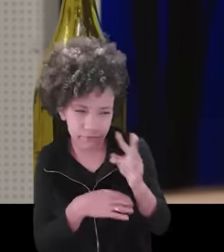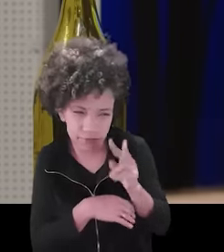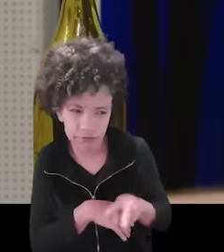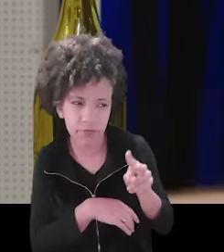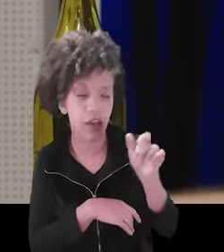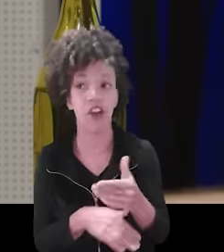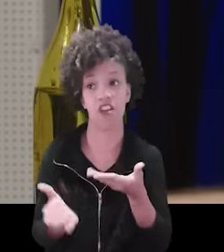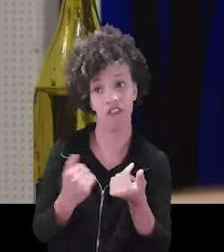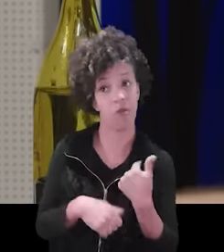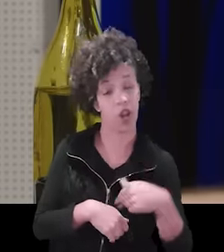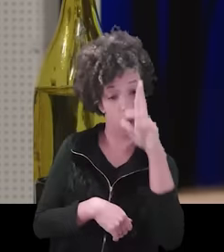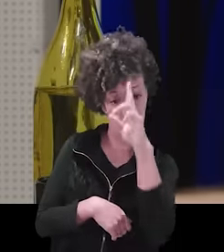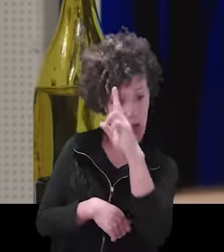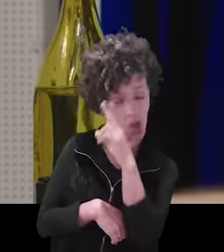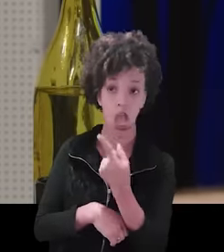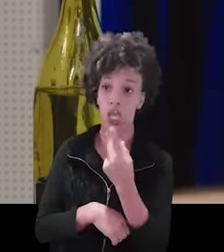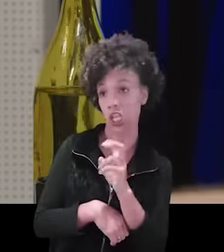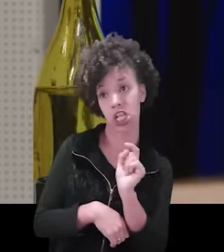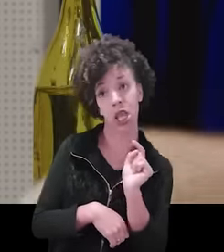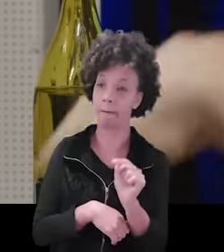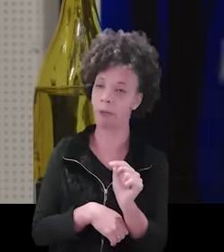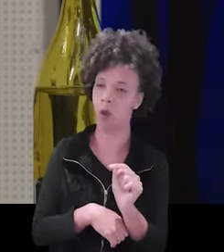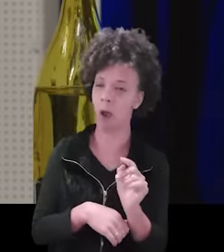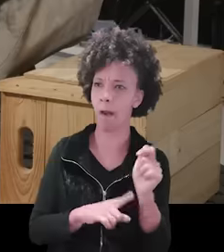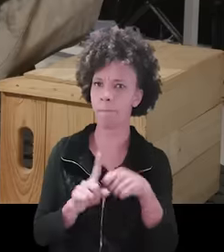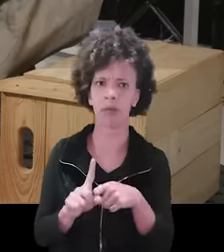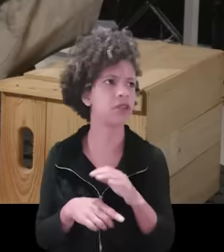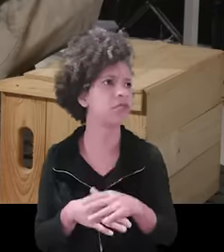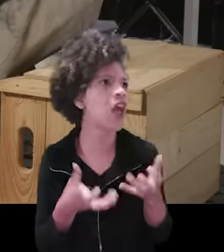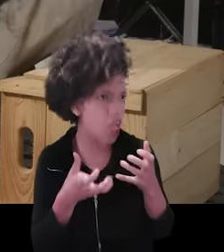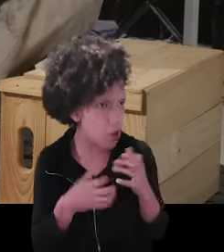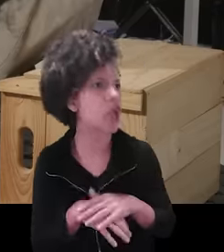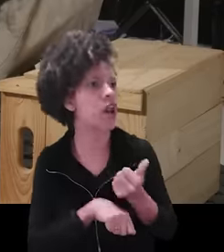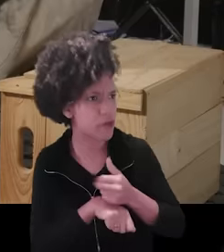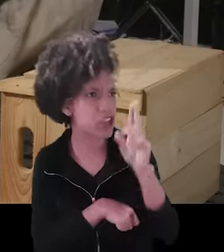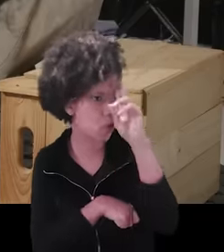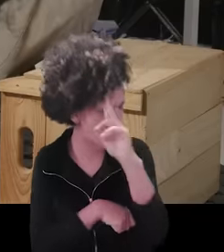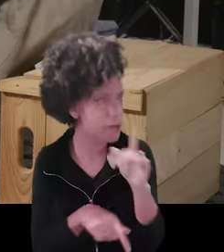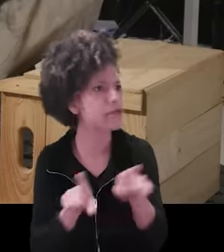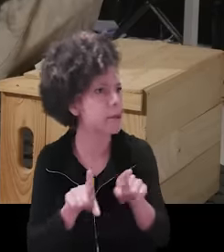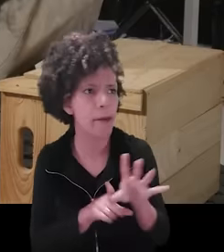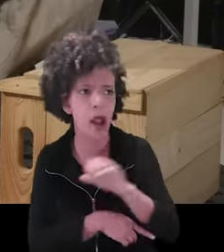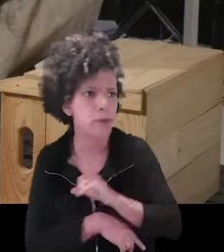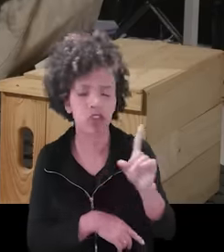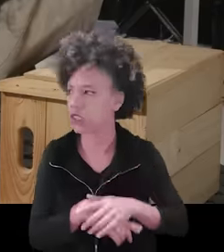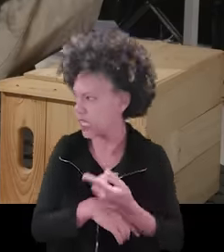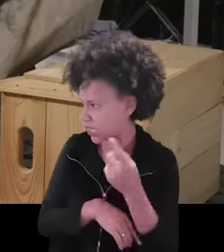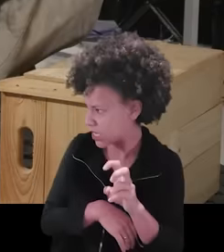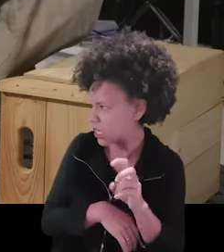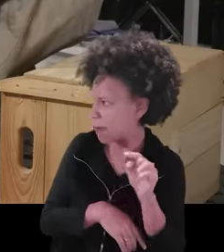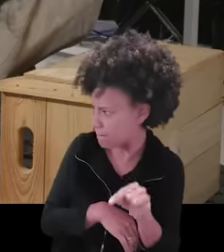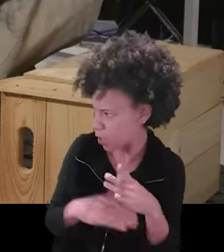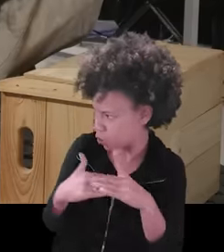ouvi pessoas falando assim olha vem que eu sou o Uber e eu ganho 15 pau por mês eu falei eu quero ser Uber pelo amor de Deus e o